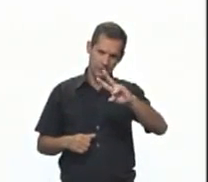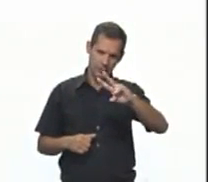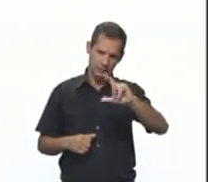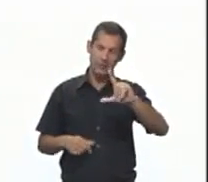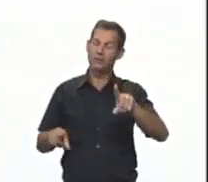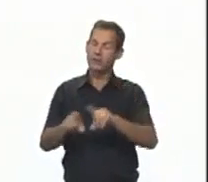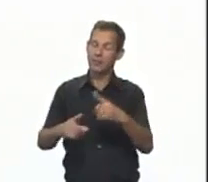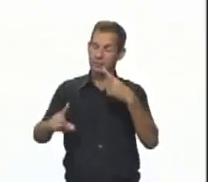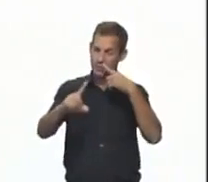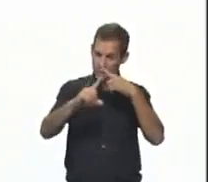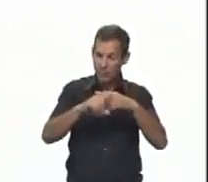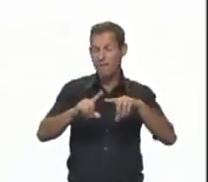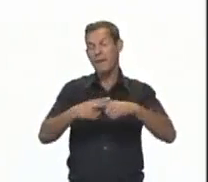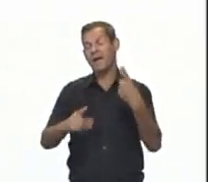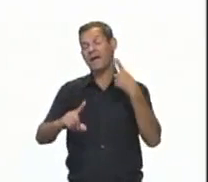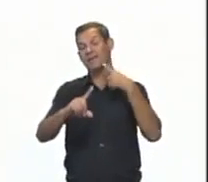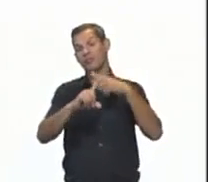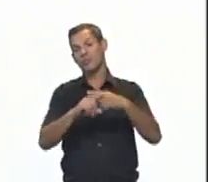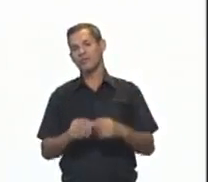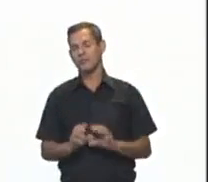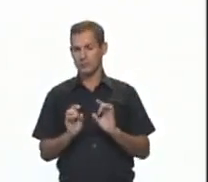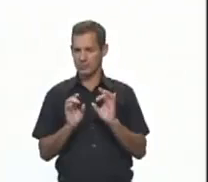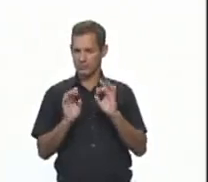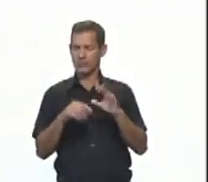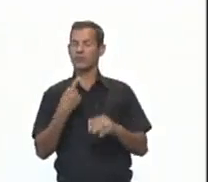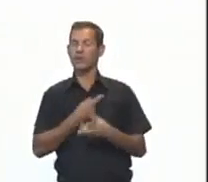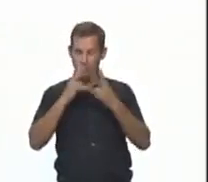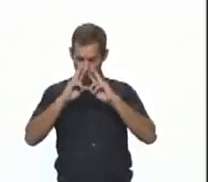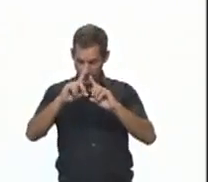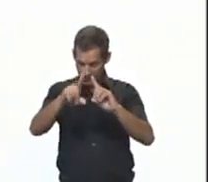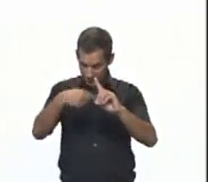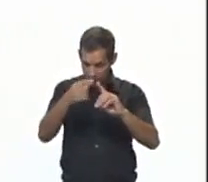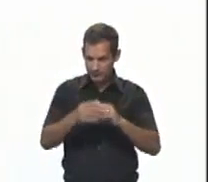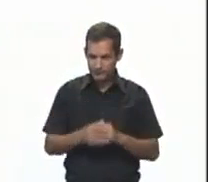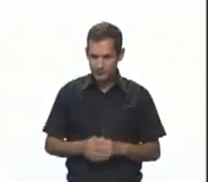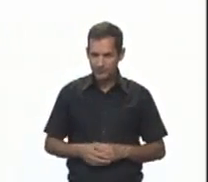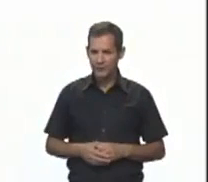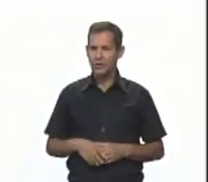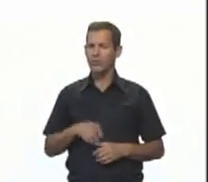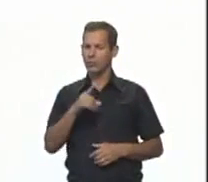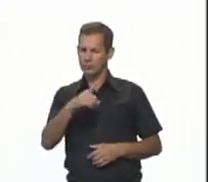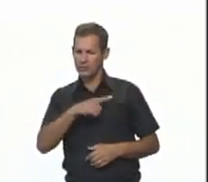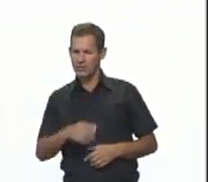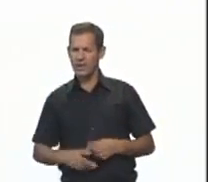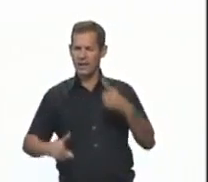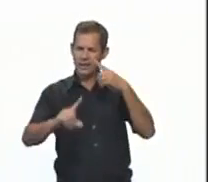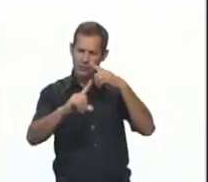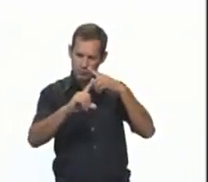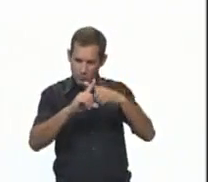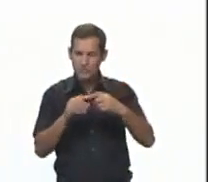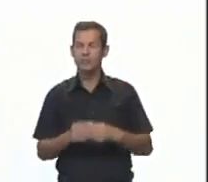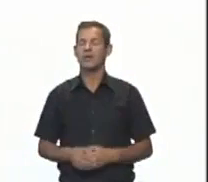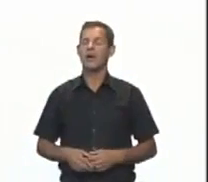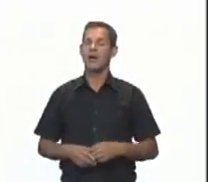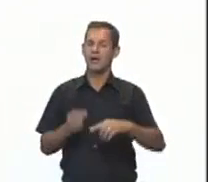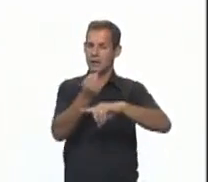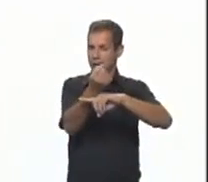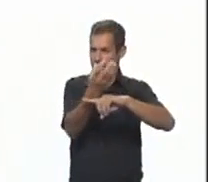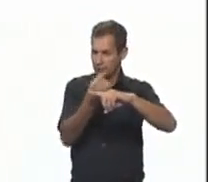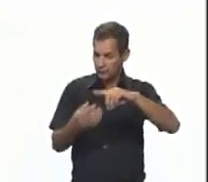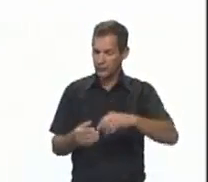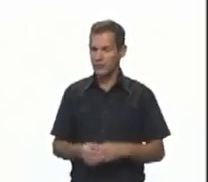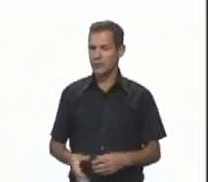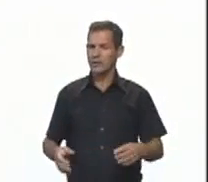tem uma multiplicação, só que é uma multiplicação especial, que nós vamos ver daqui a pouco. Então, quando você tem uma multiplicação de funções dentro do